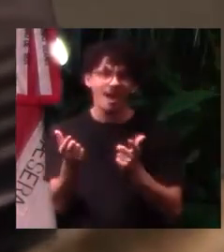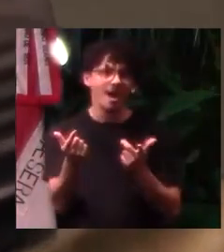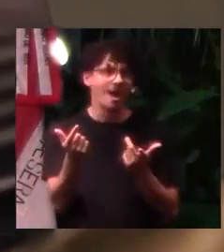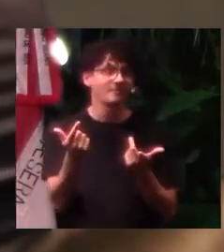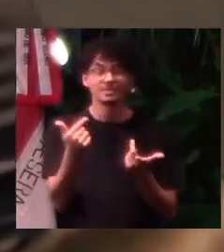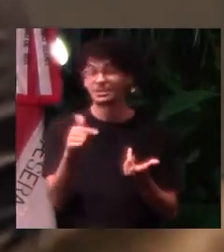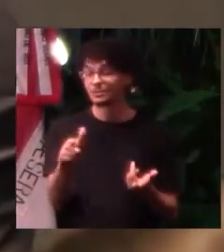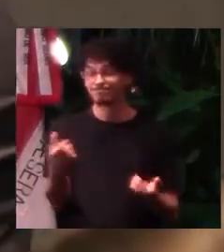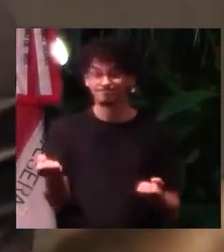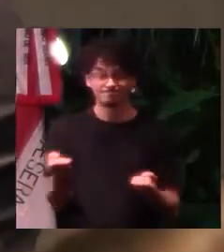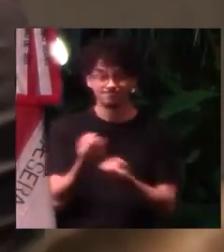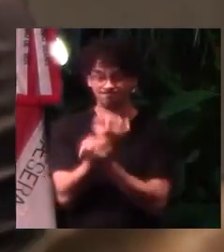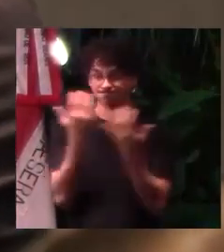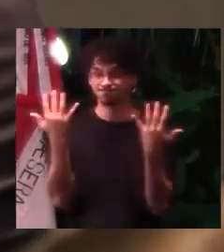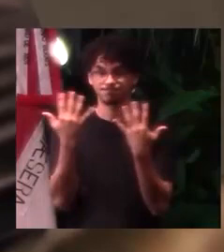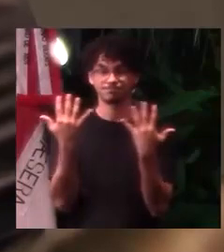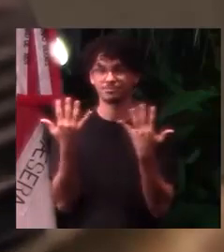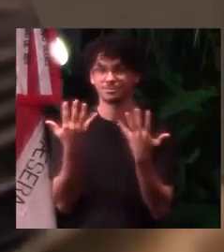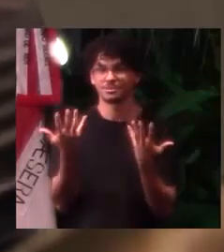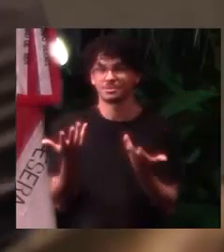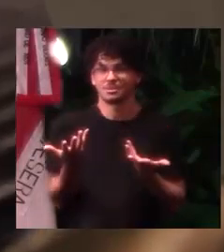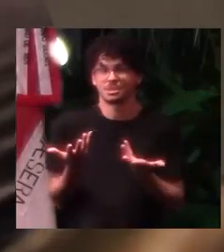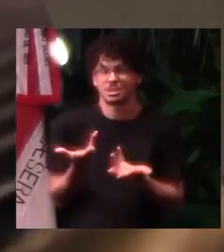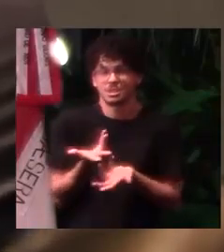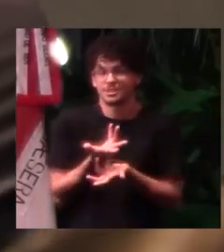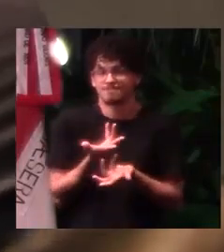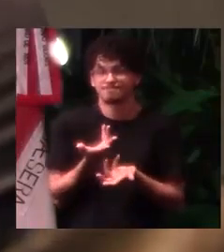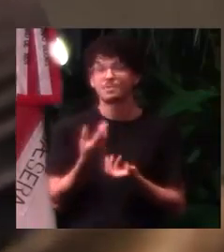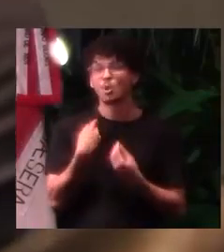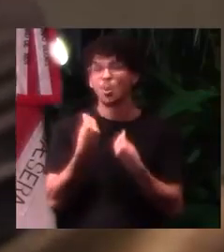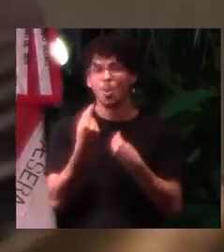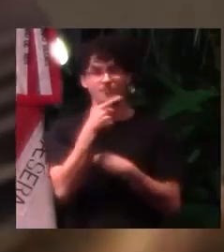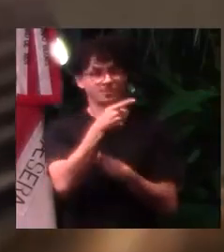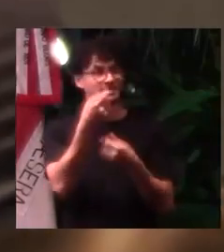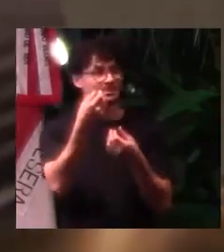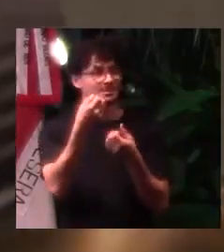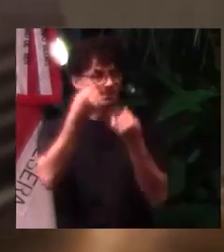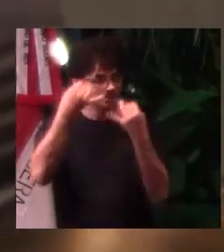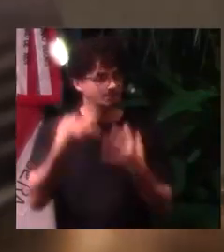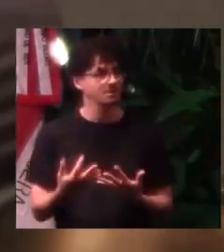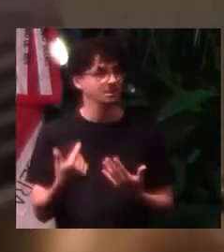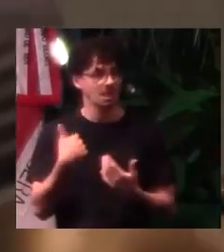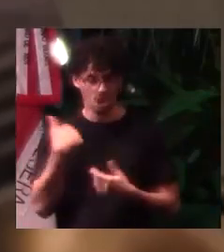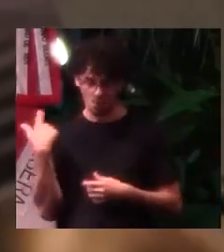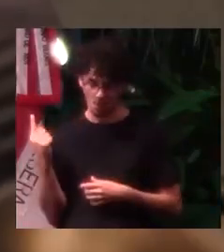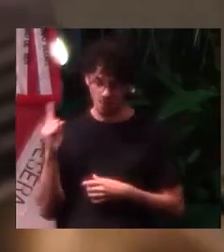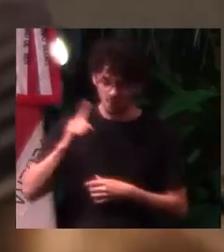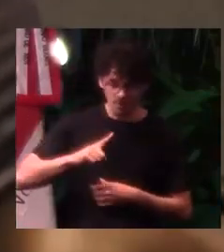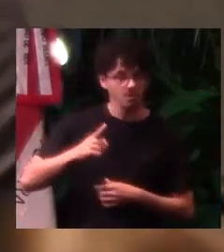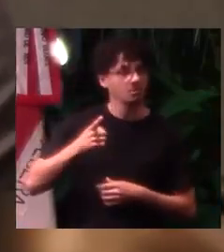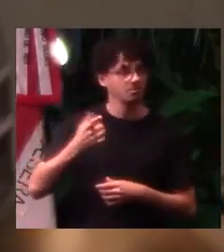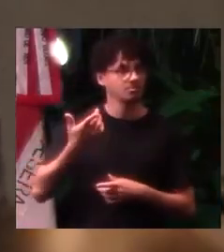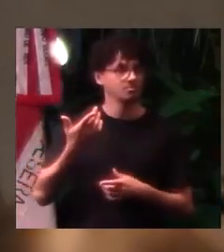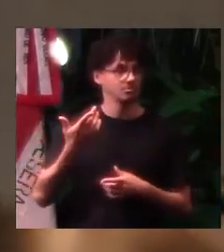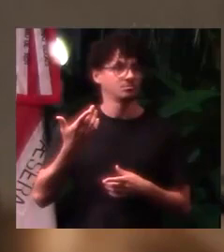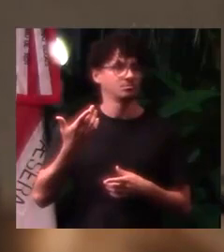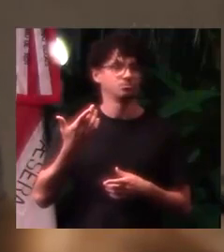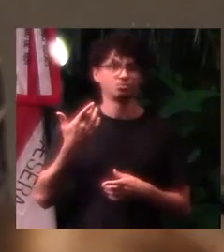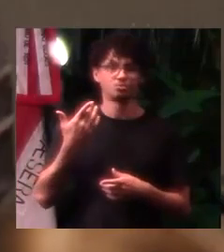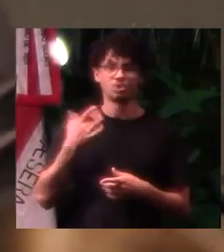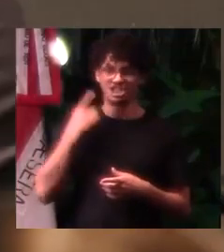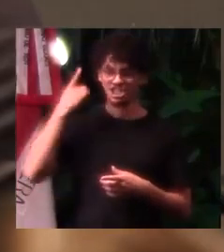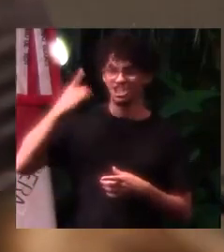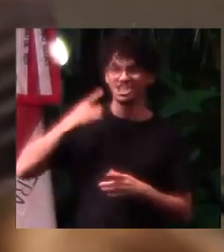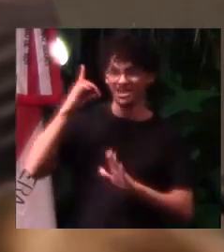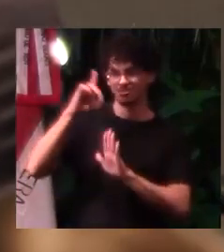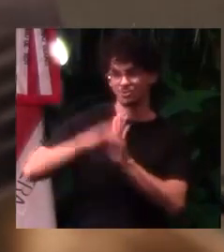me encantou, de uma certa forma, e quando o senhor fala isso, eu vim para o direito para fazer, e